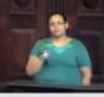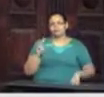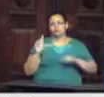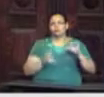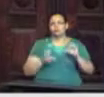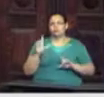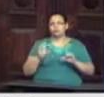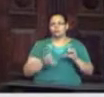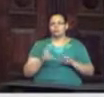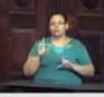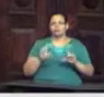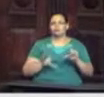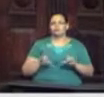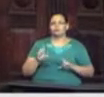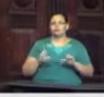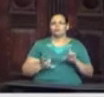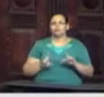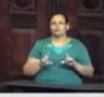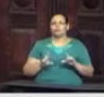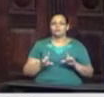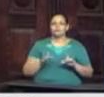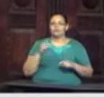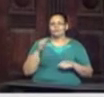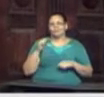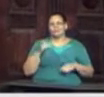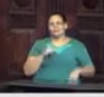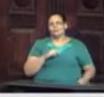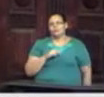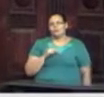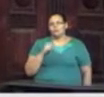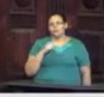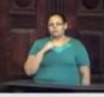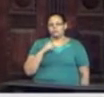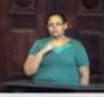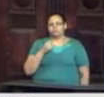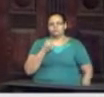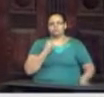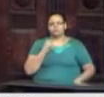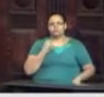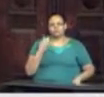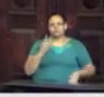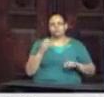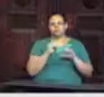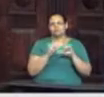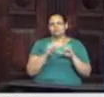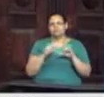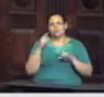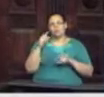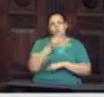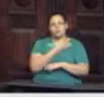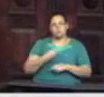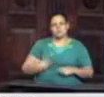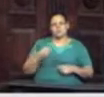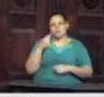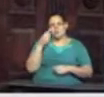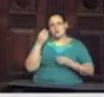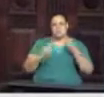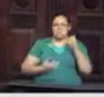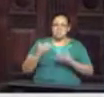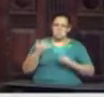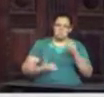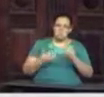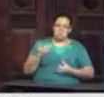Jornal Nacional, quando o governador aparece justificando